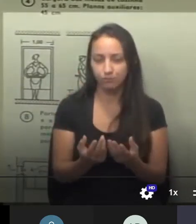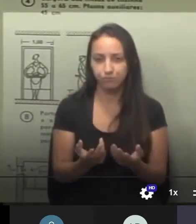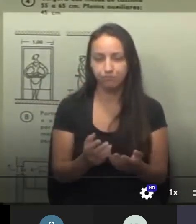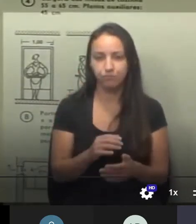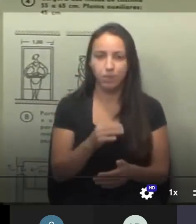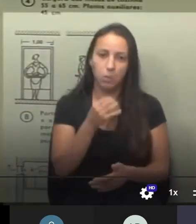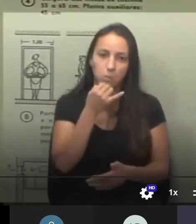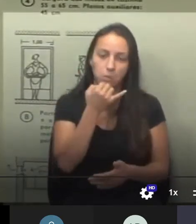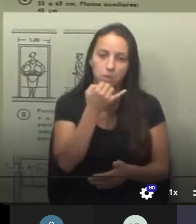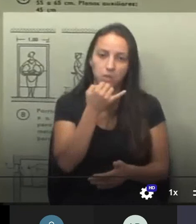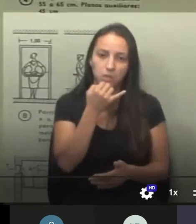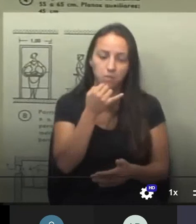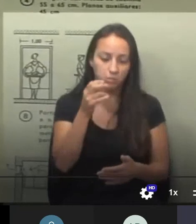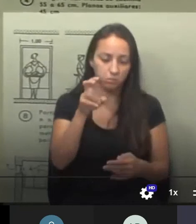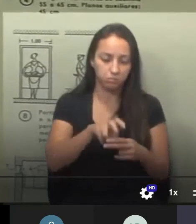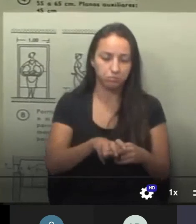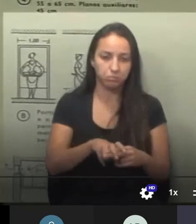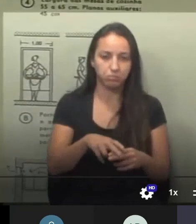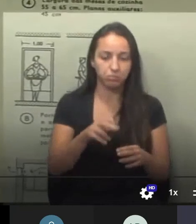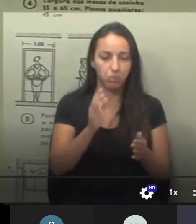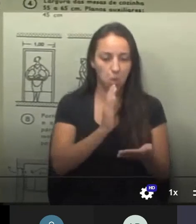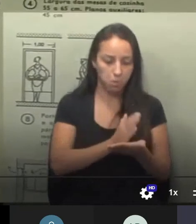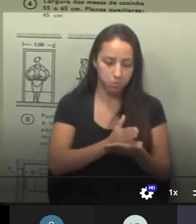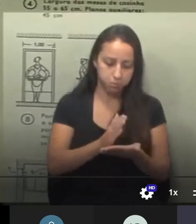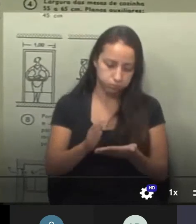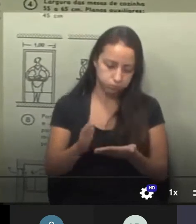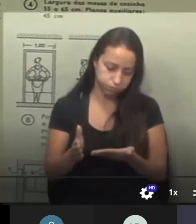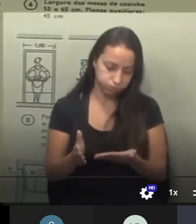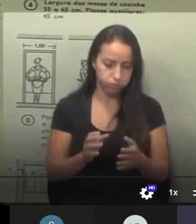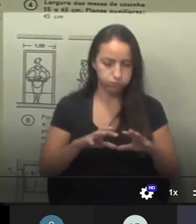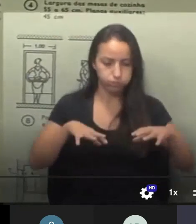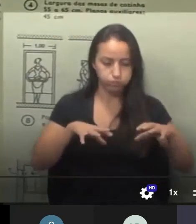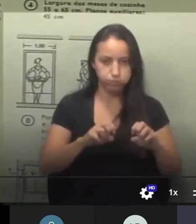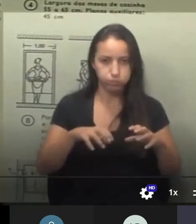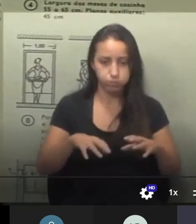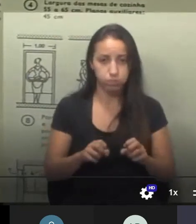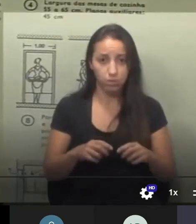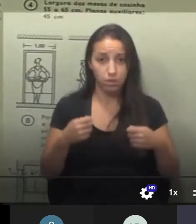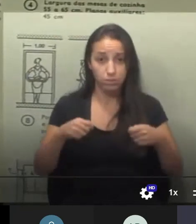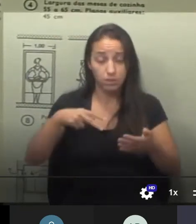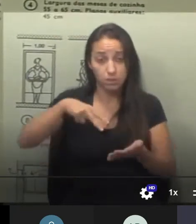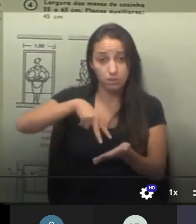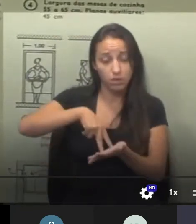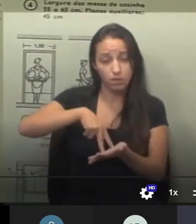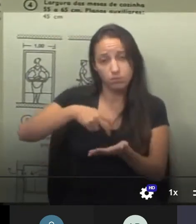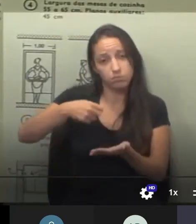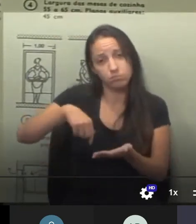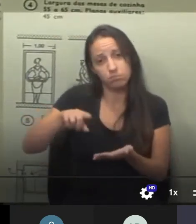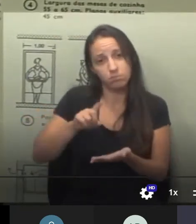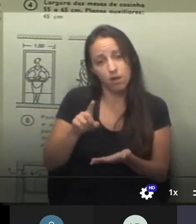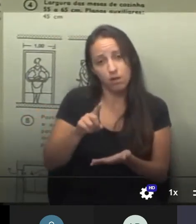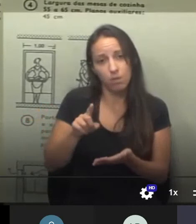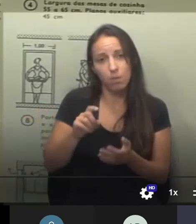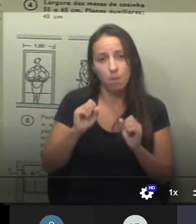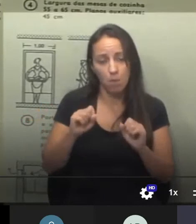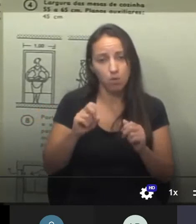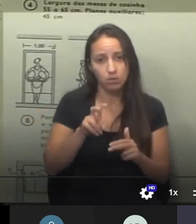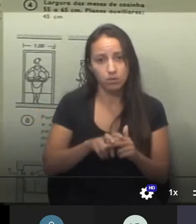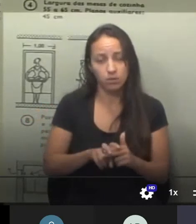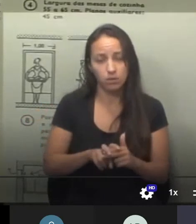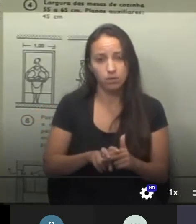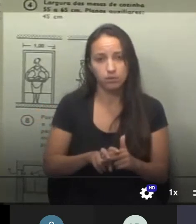pessoa cadeirante, por exemplo, ou então você vai picar, vai fazer uma massa. Precisa estar de pé? Não necessariamente, né? Você pode